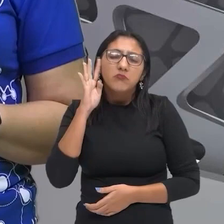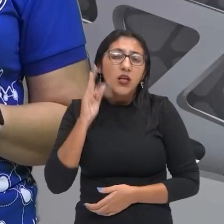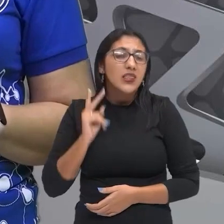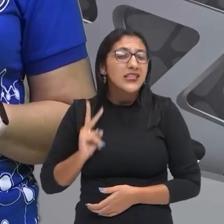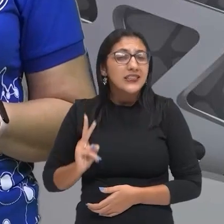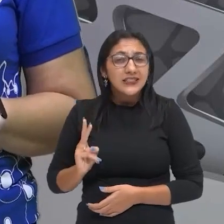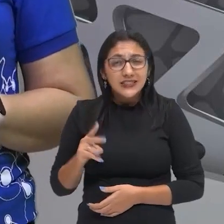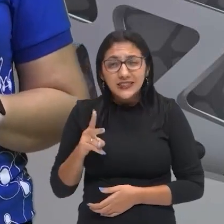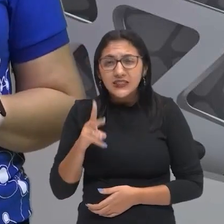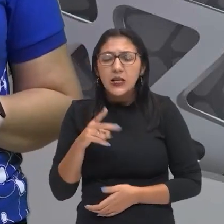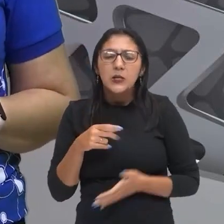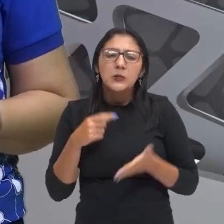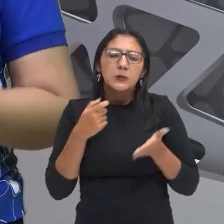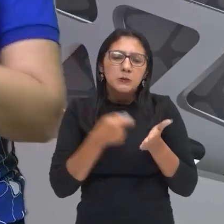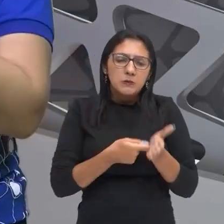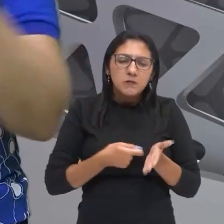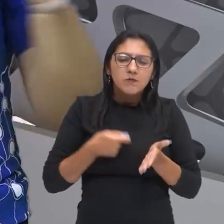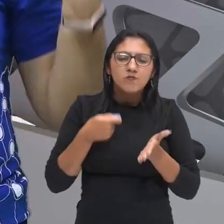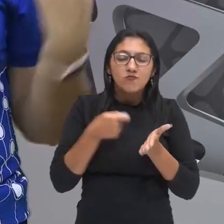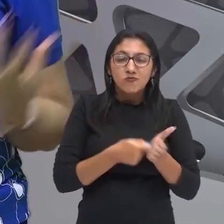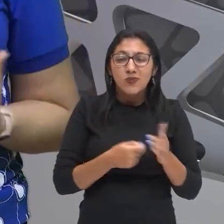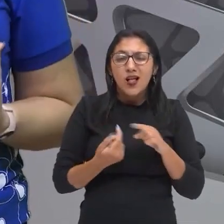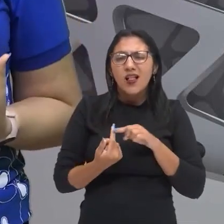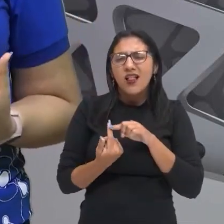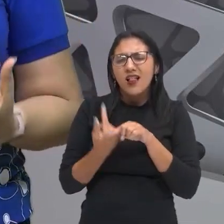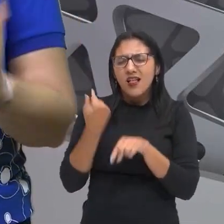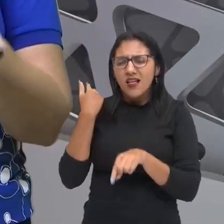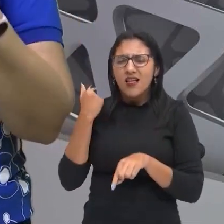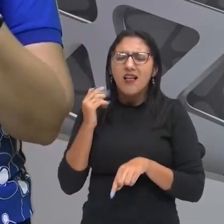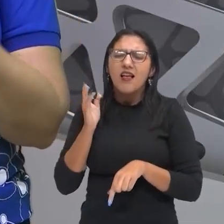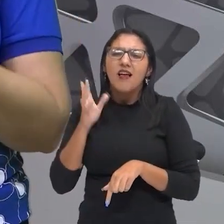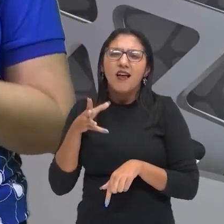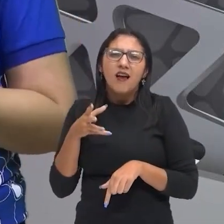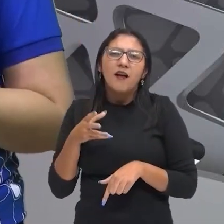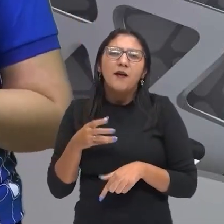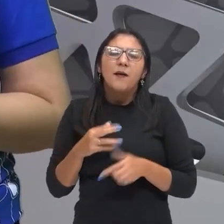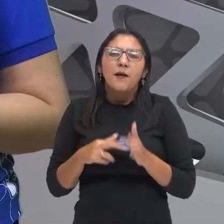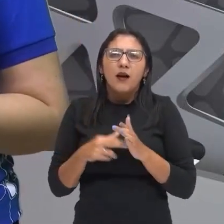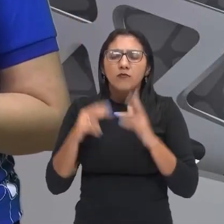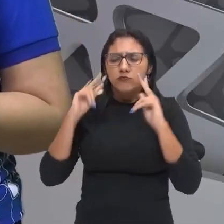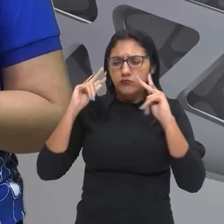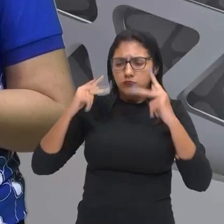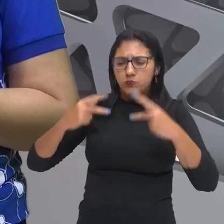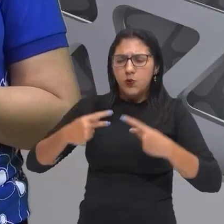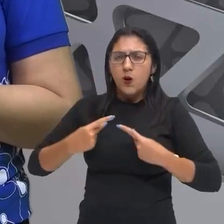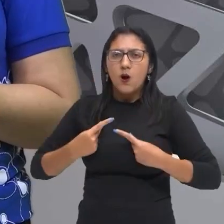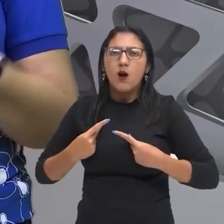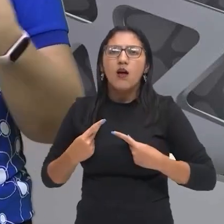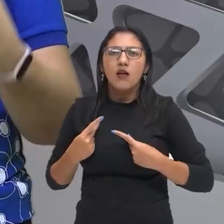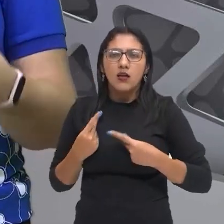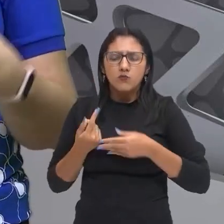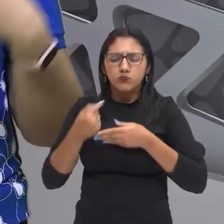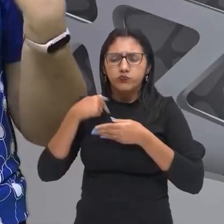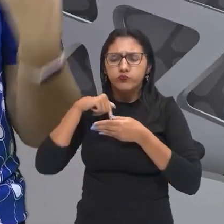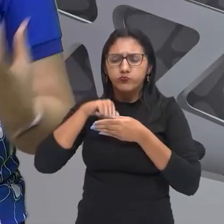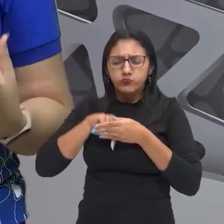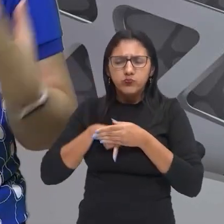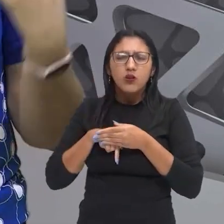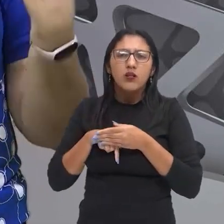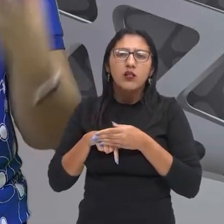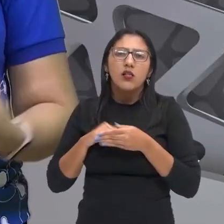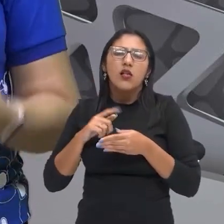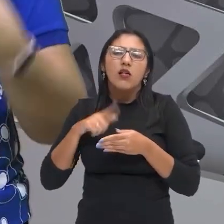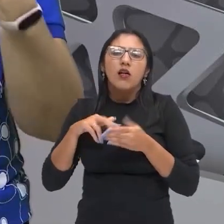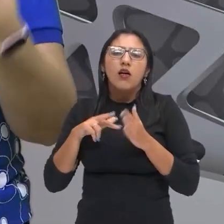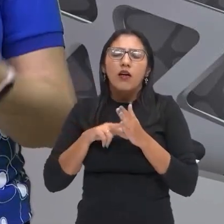mesma tecla, que lá na antiguidade já se sabia que quando você se conhece, você tem a